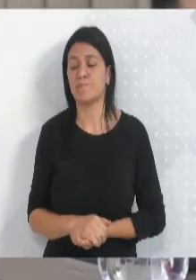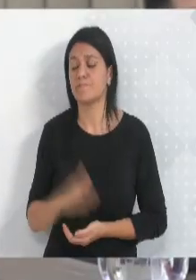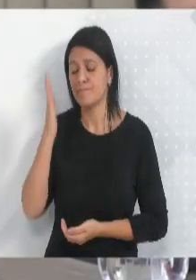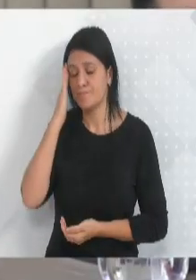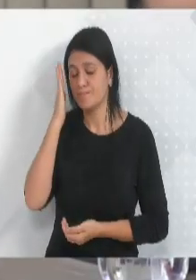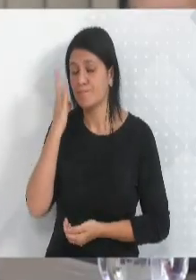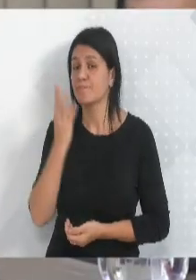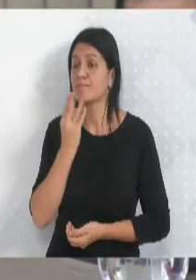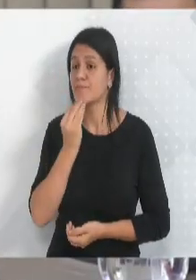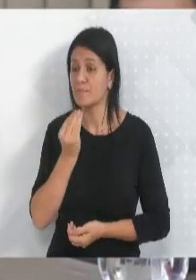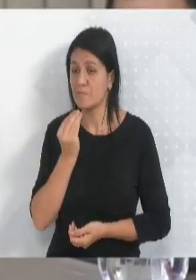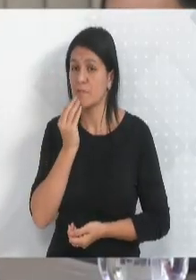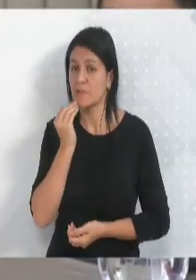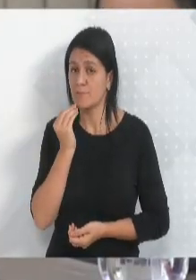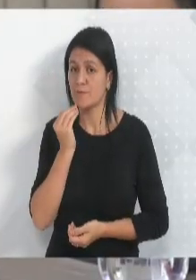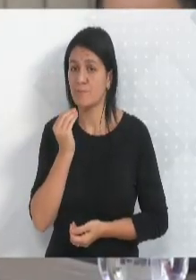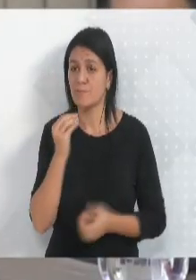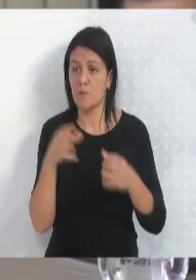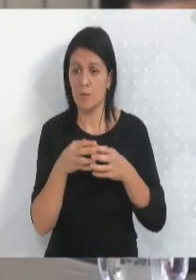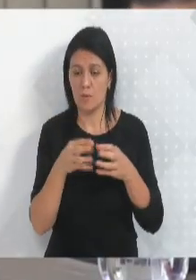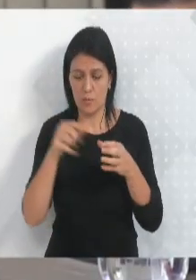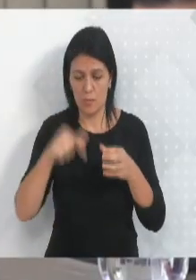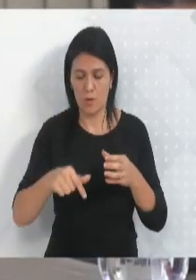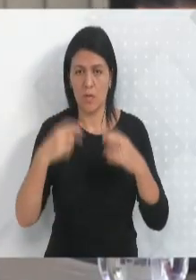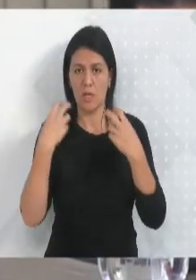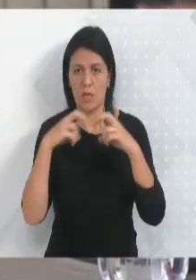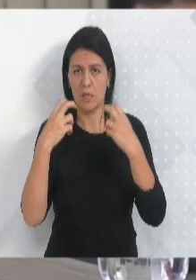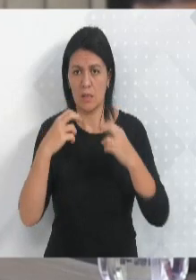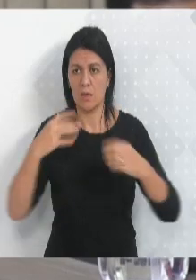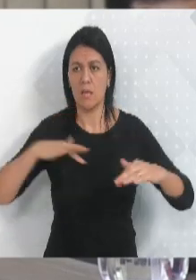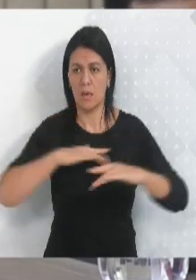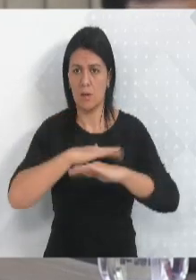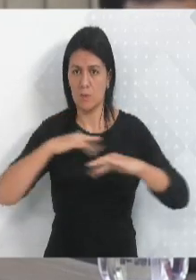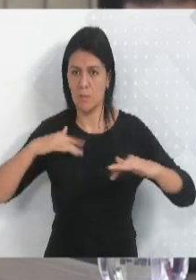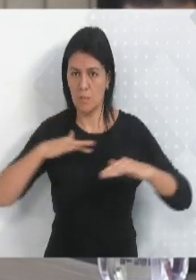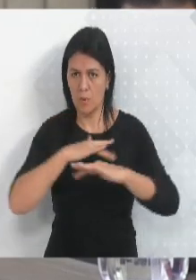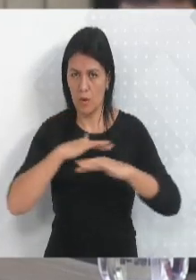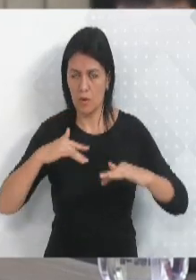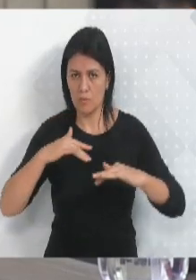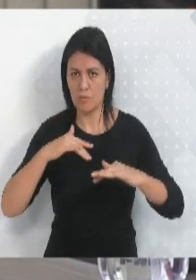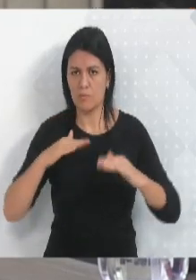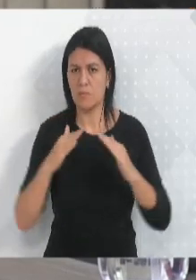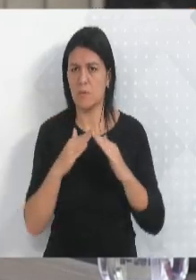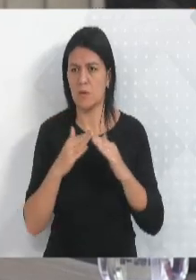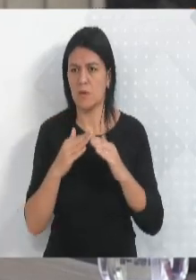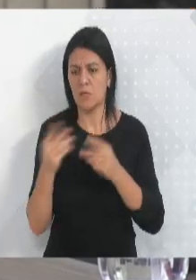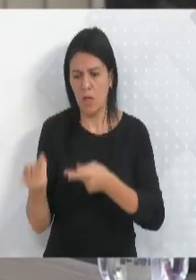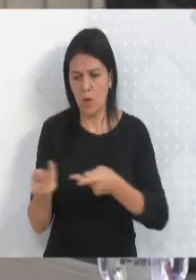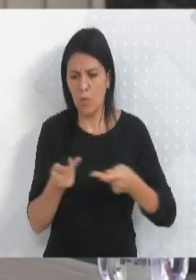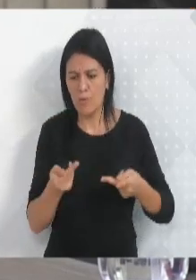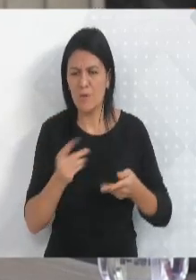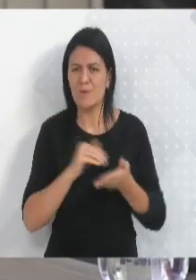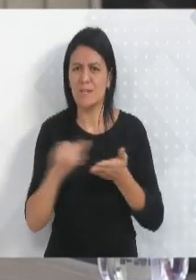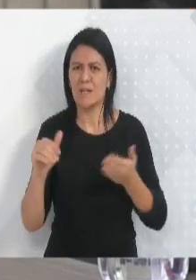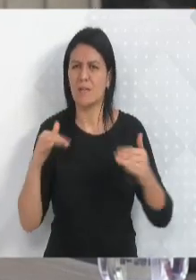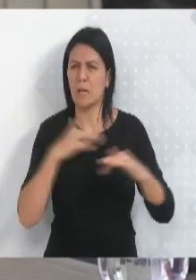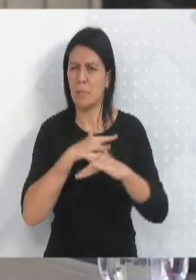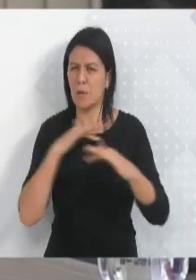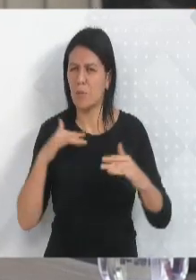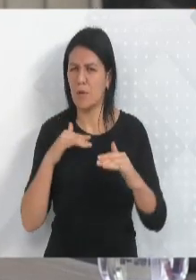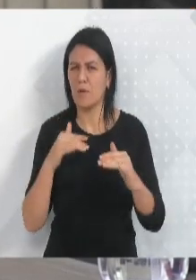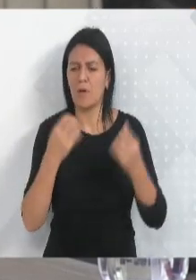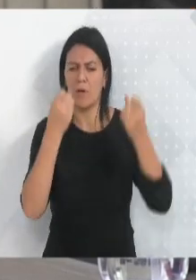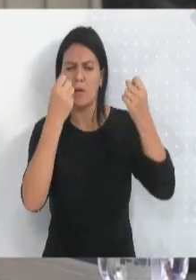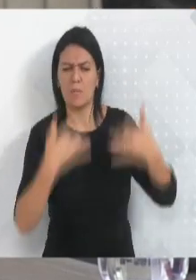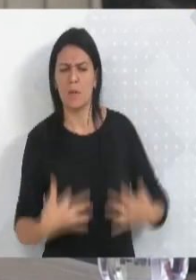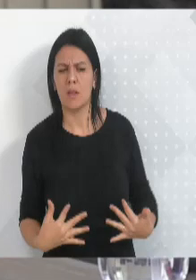a Comissão de Trânsito e Transportes aqui dessa casa, inclusive convidou o secretário de Trânsito e Transportes a prestar alguns esclarecimentos